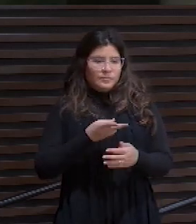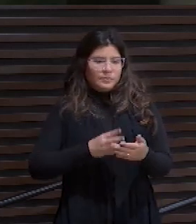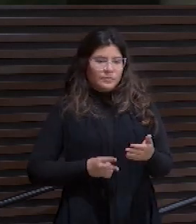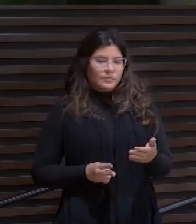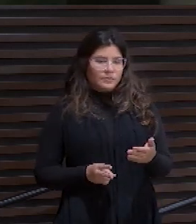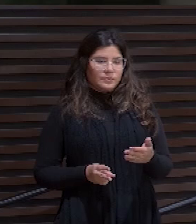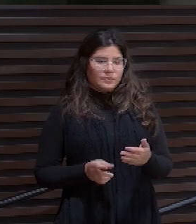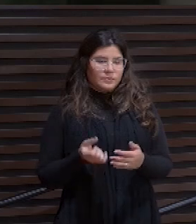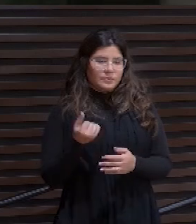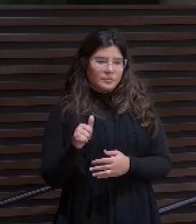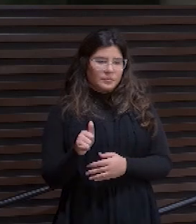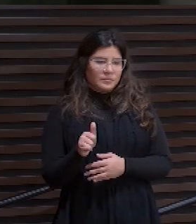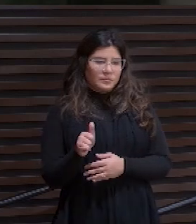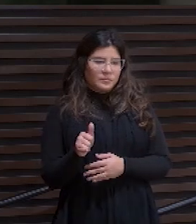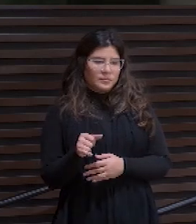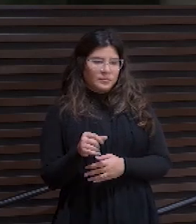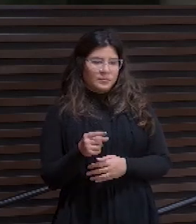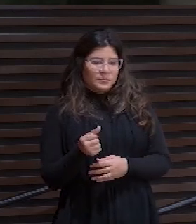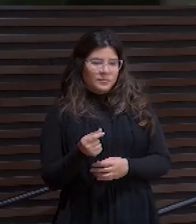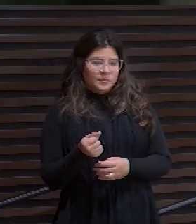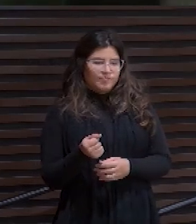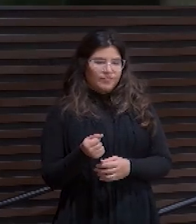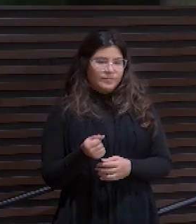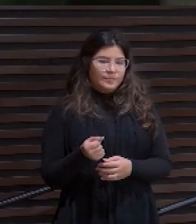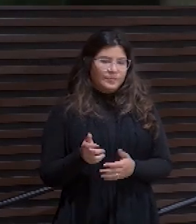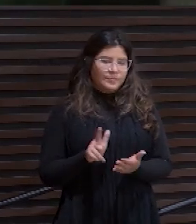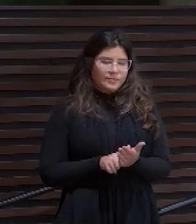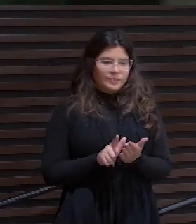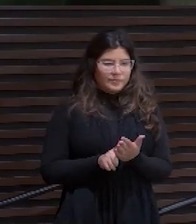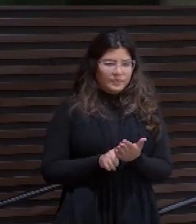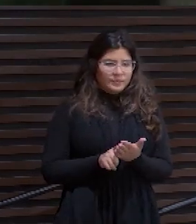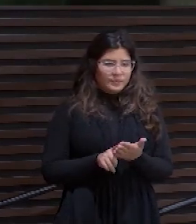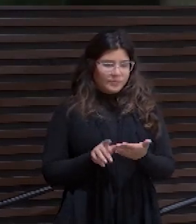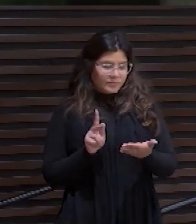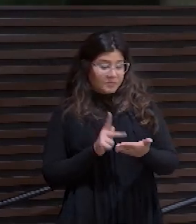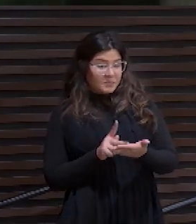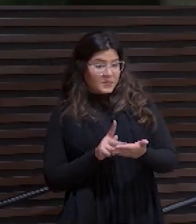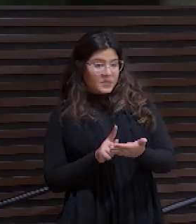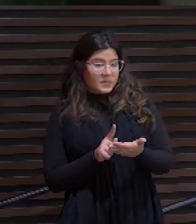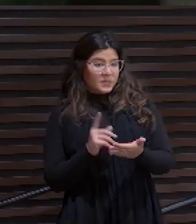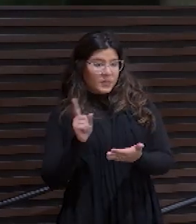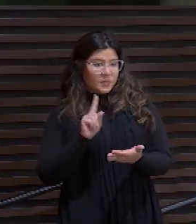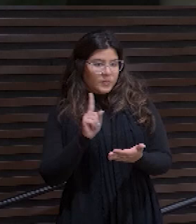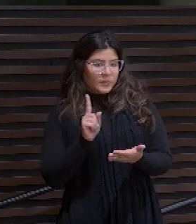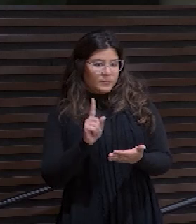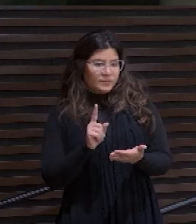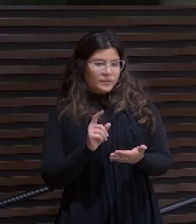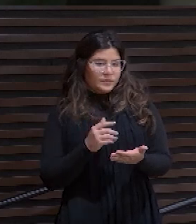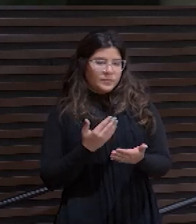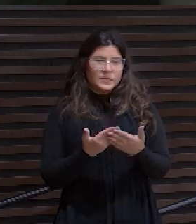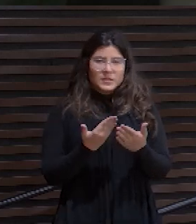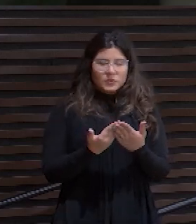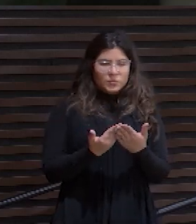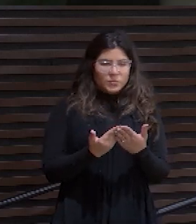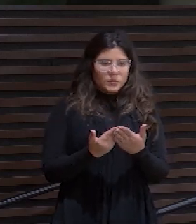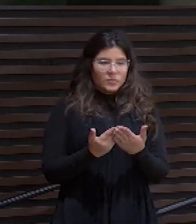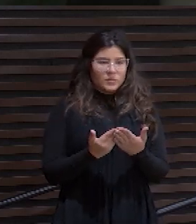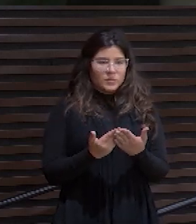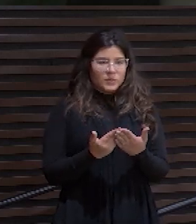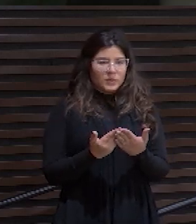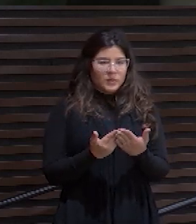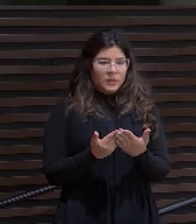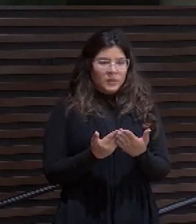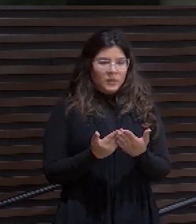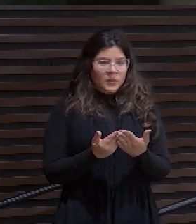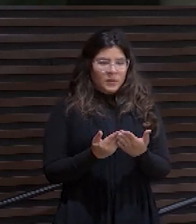não estudam minuciosamente a nota falsa, eles estudam a nota verdadeira. Quando aparece a nota falsa, eles